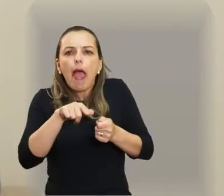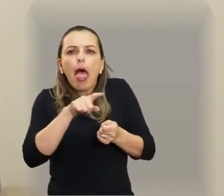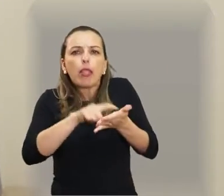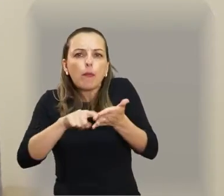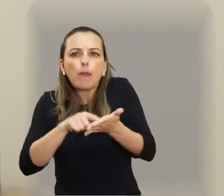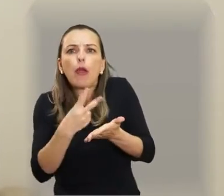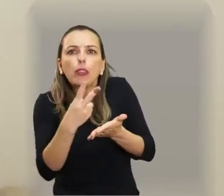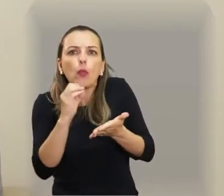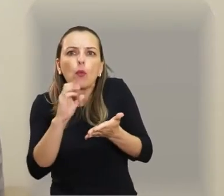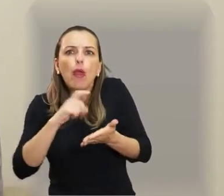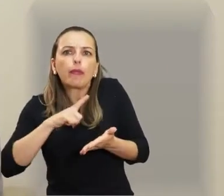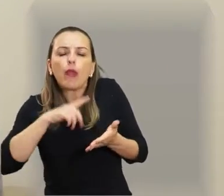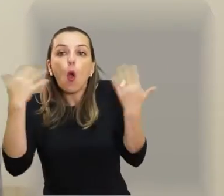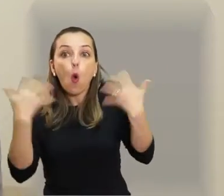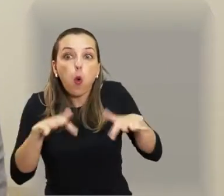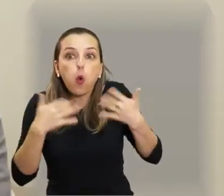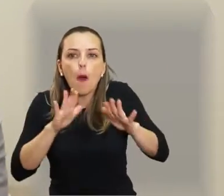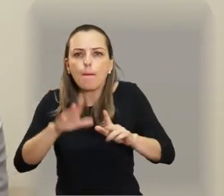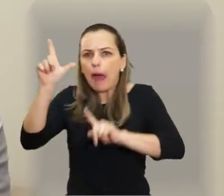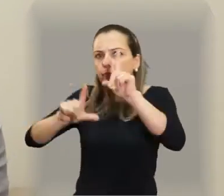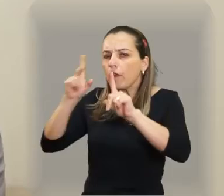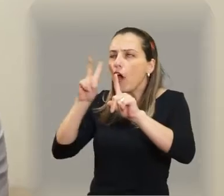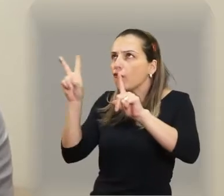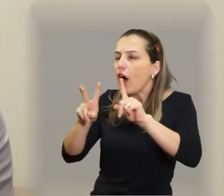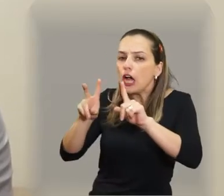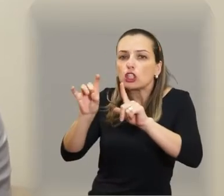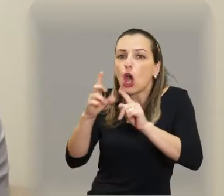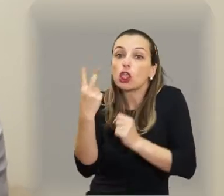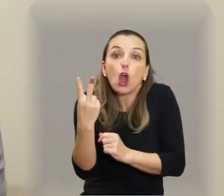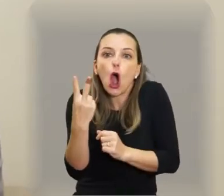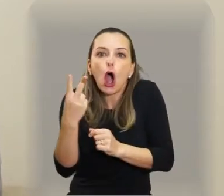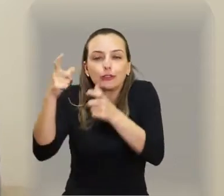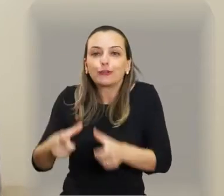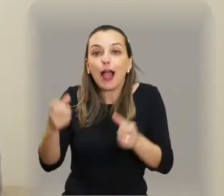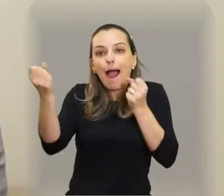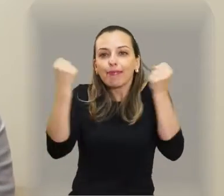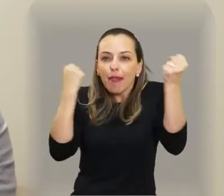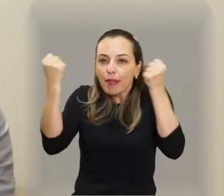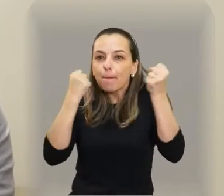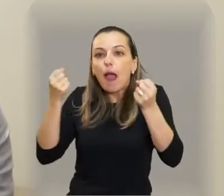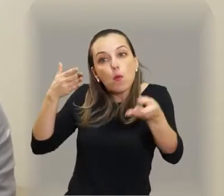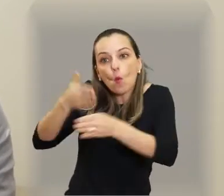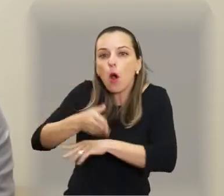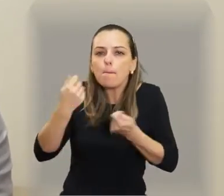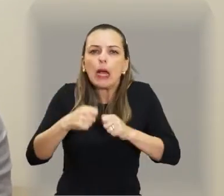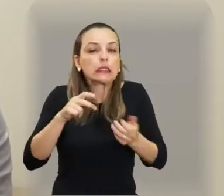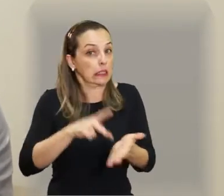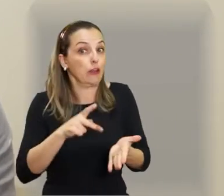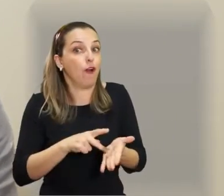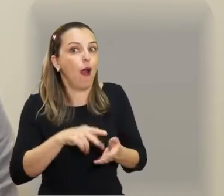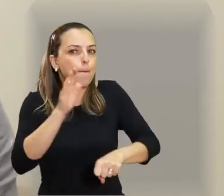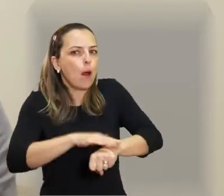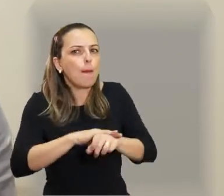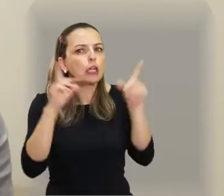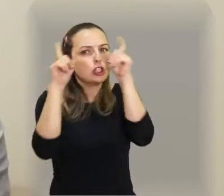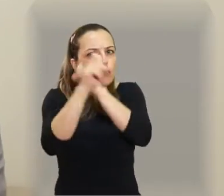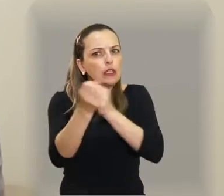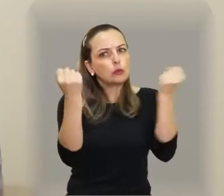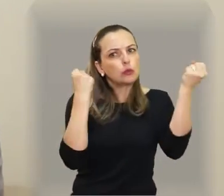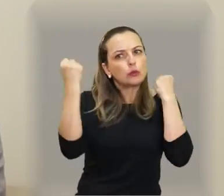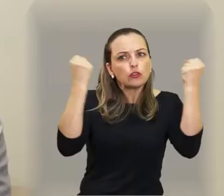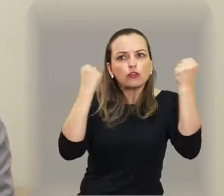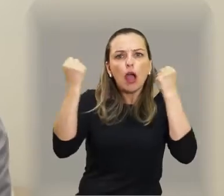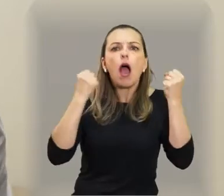controle mental é readequar o orçamento que disse que por exemplo você precisa ter uma TV a cabo com 200 canais você assistir só